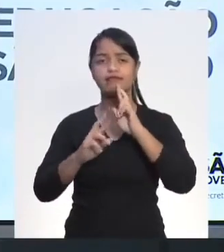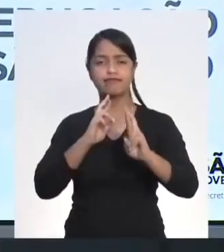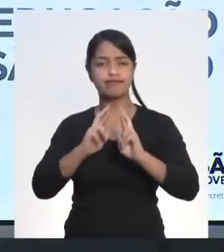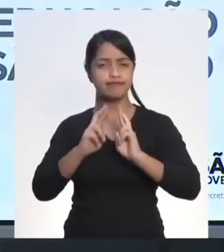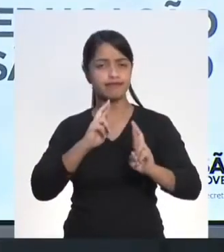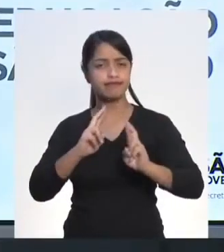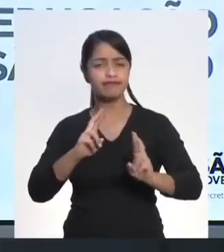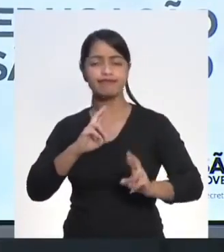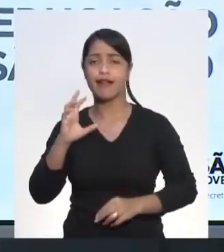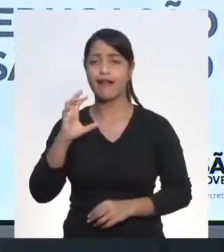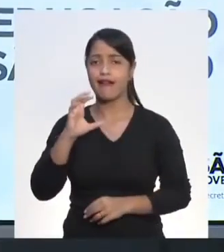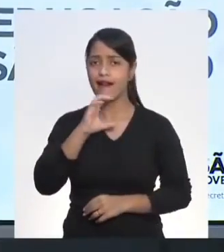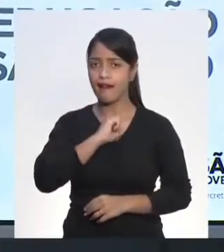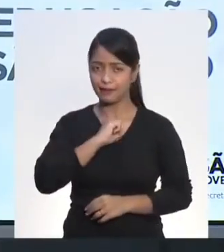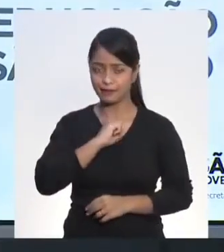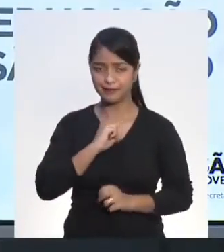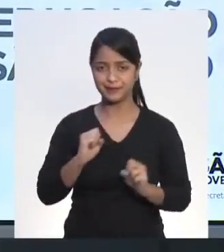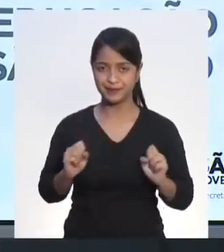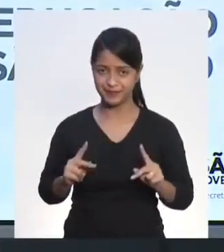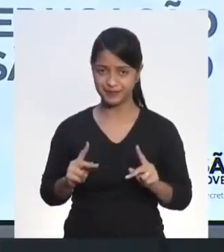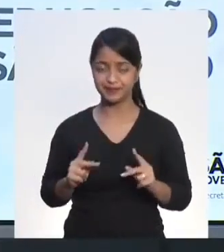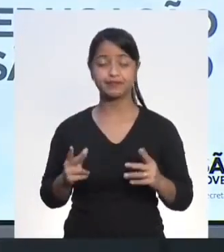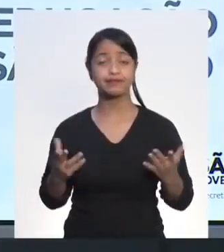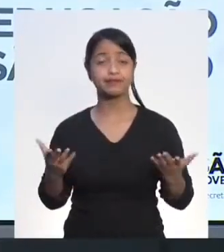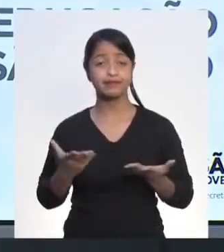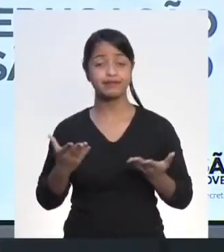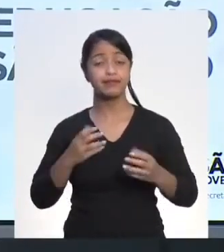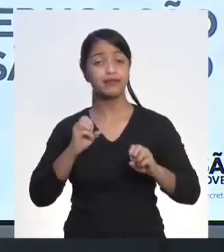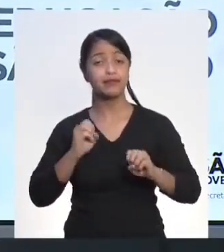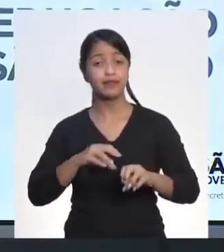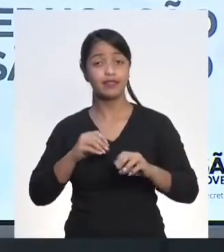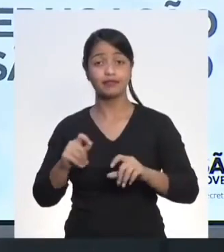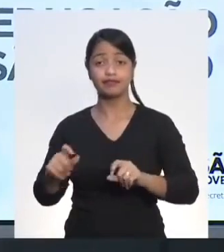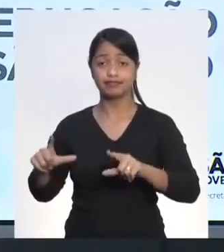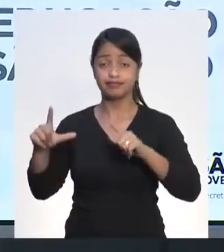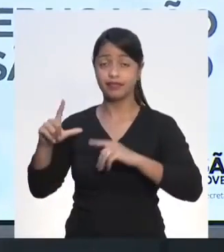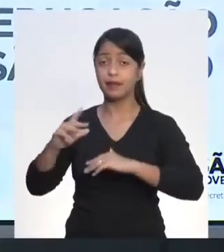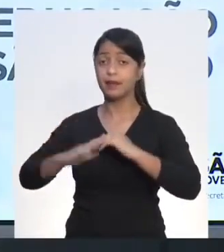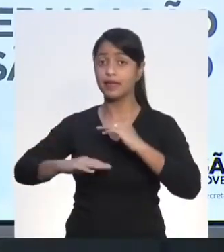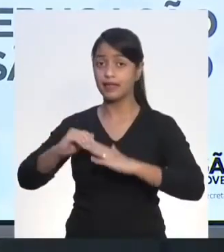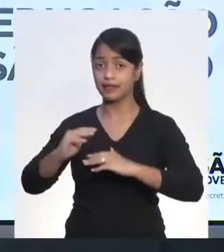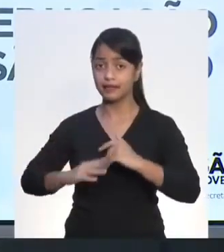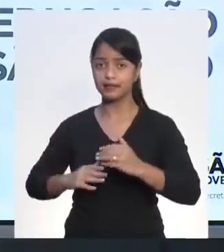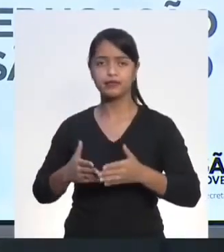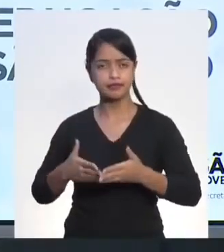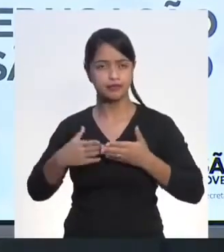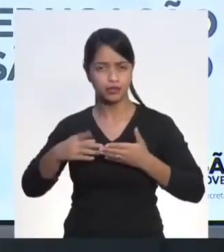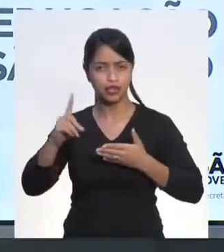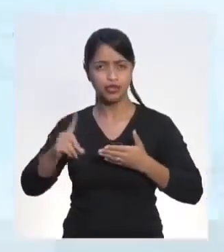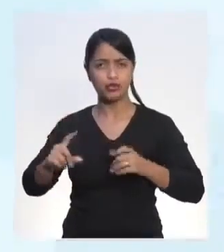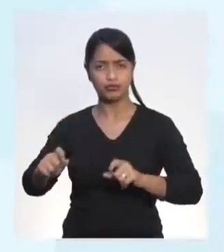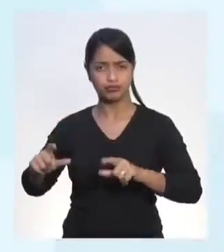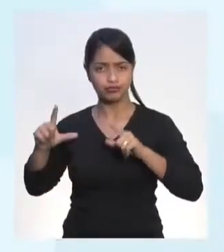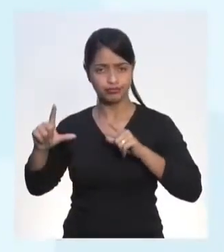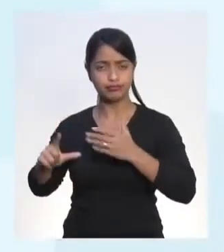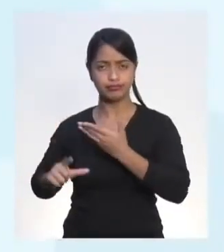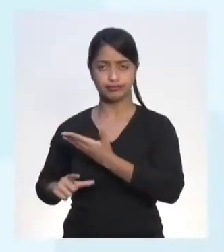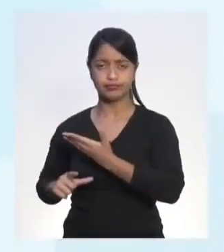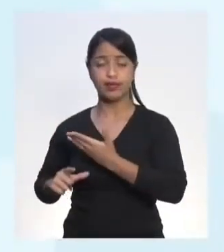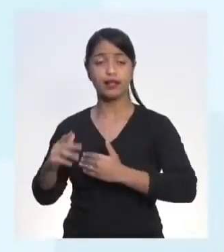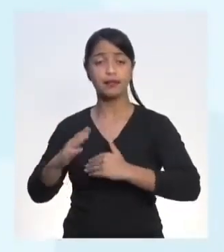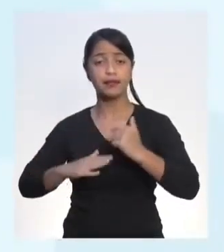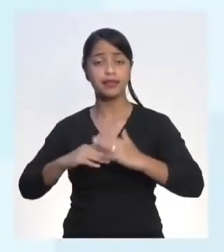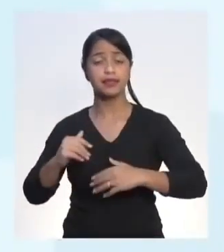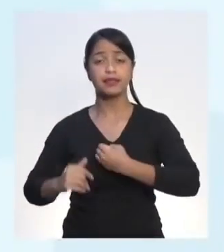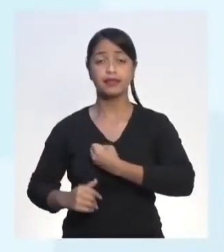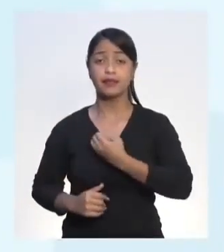rápido possível, tá? Então, para a aula de hoje, vai aparecer a habilidade aí para vocês. Pode colocar para eles, diretor, a habilidade? É a habilidade 4